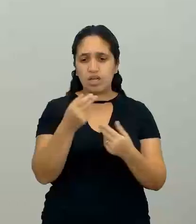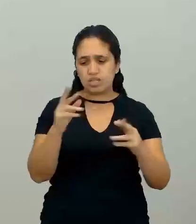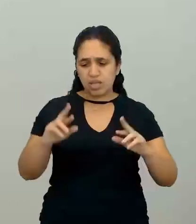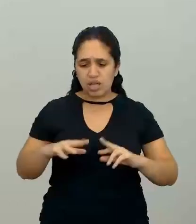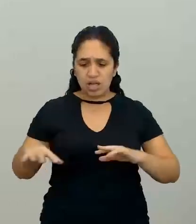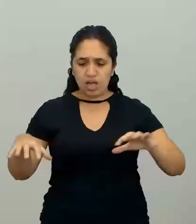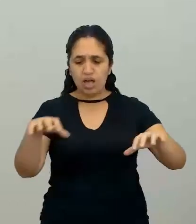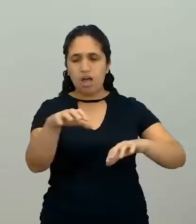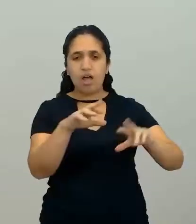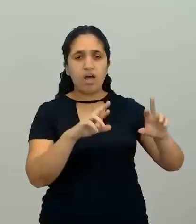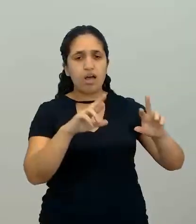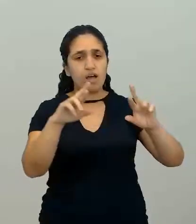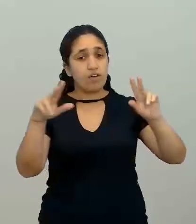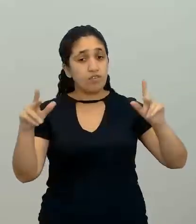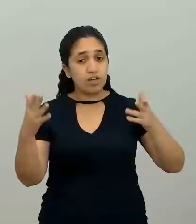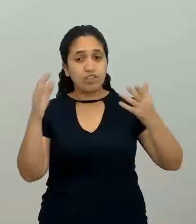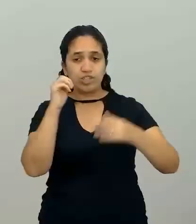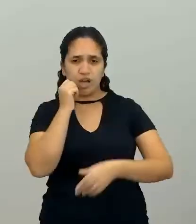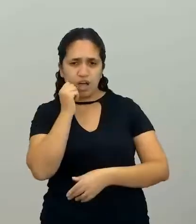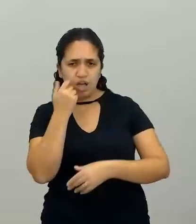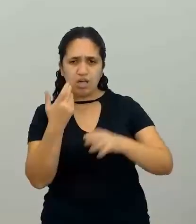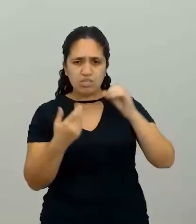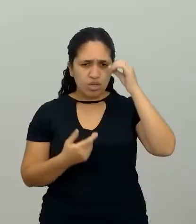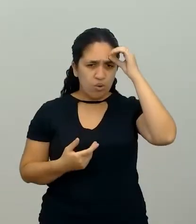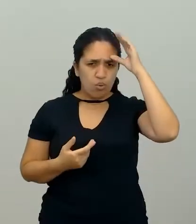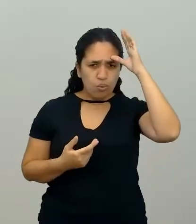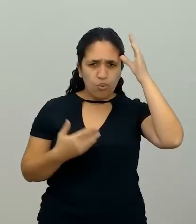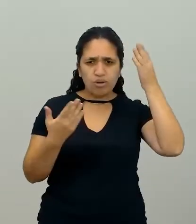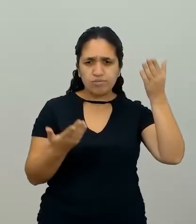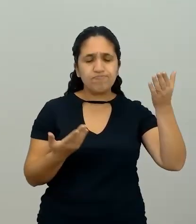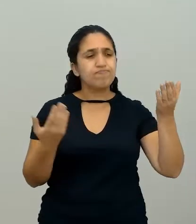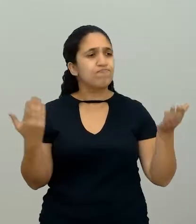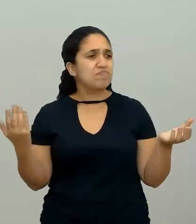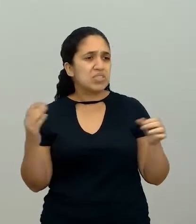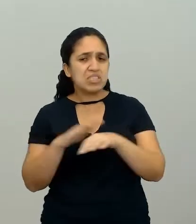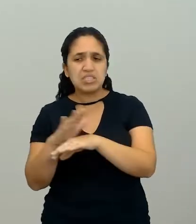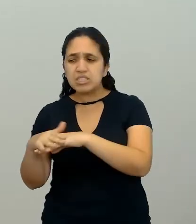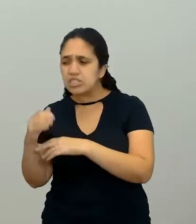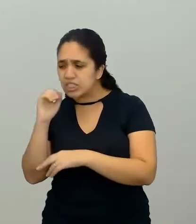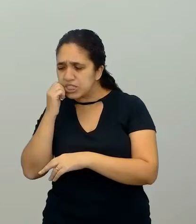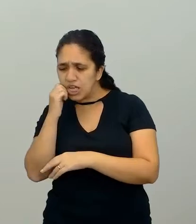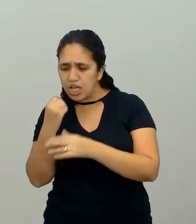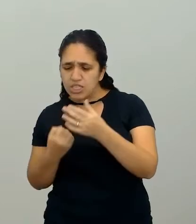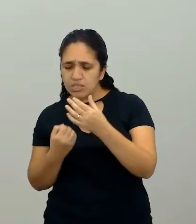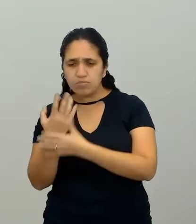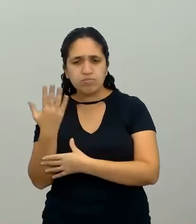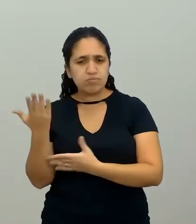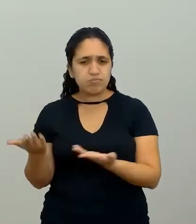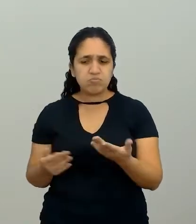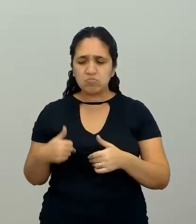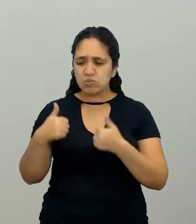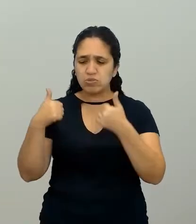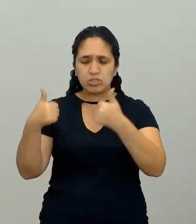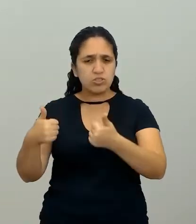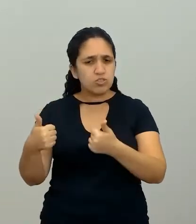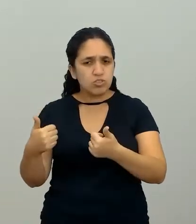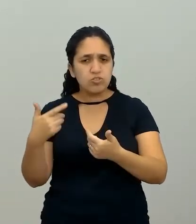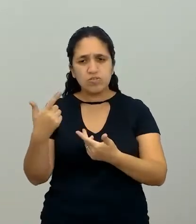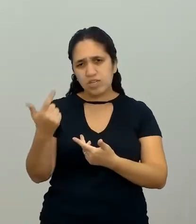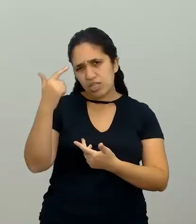diferentes áreas, a ciência, o conhecimento produzido dessa ciência positiva, né,